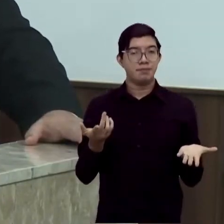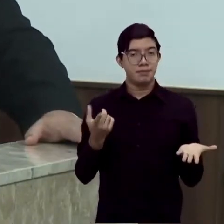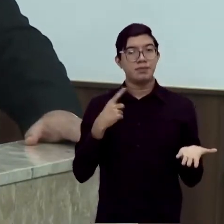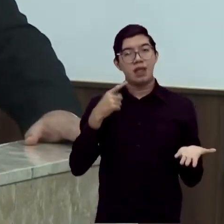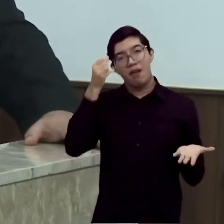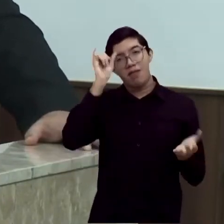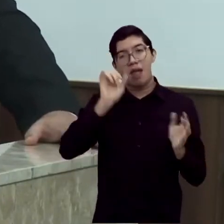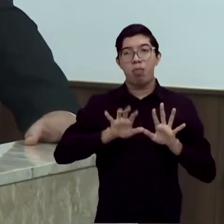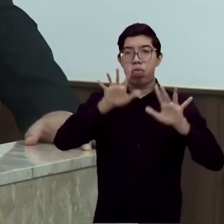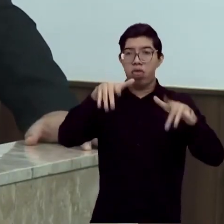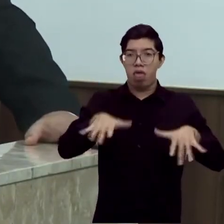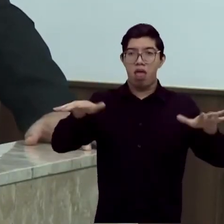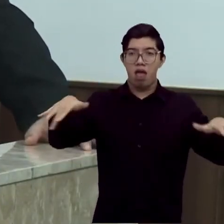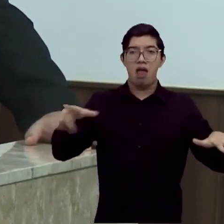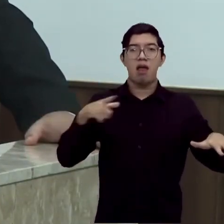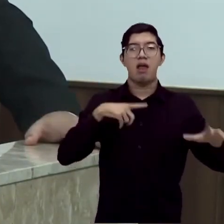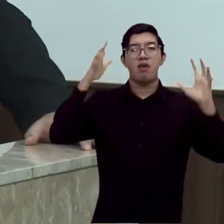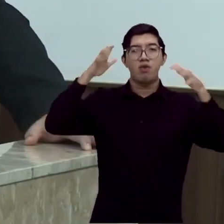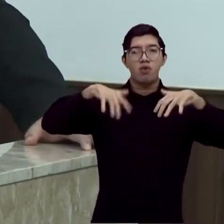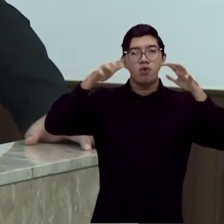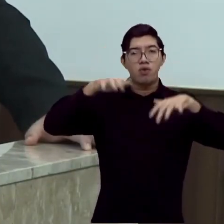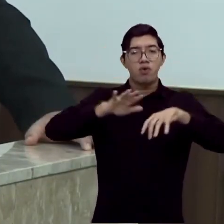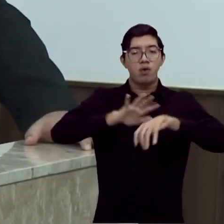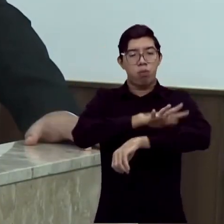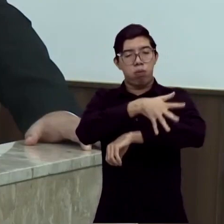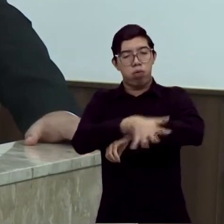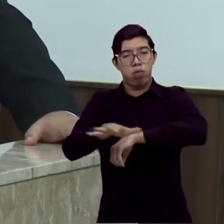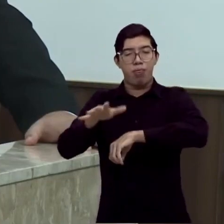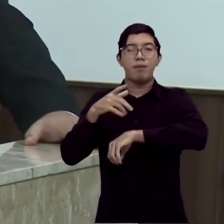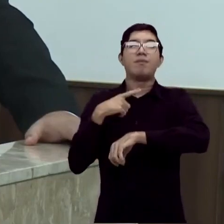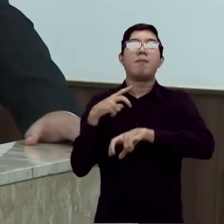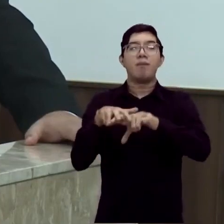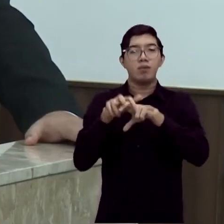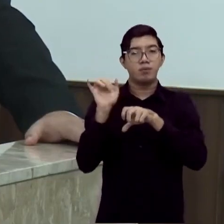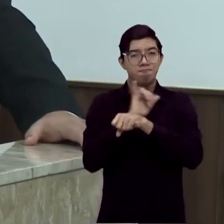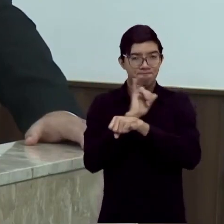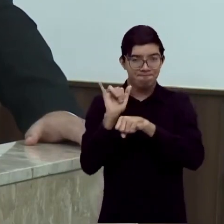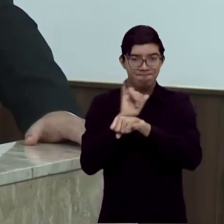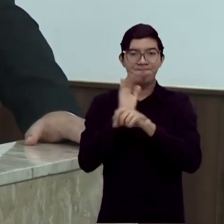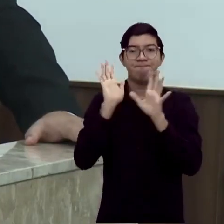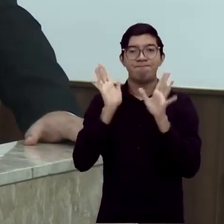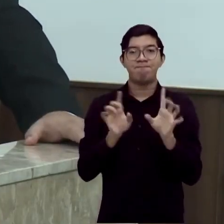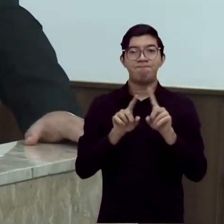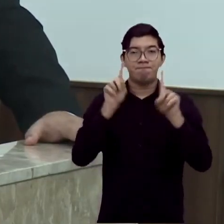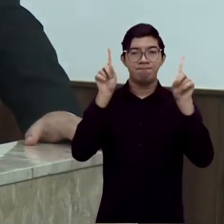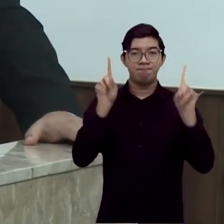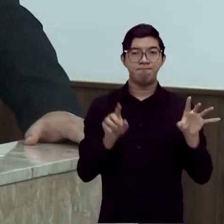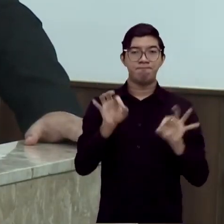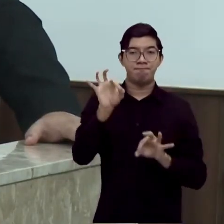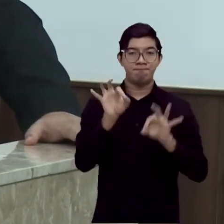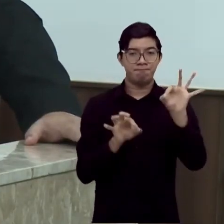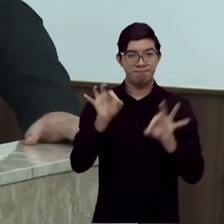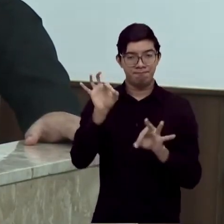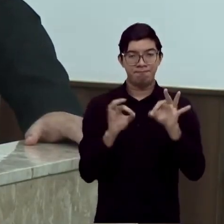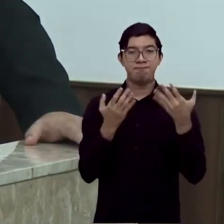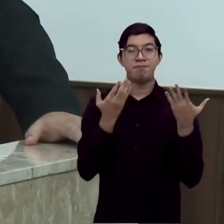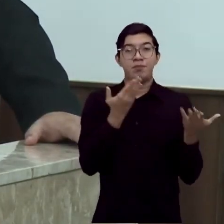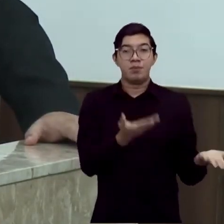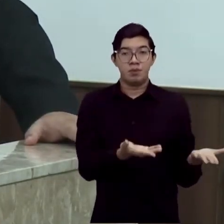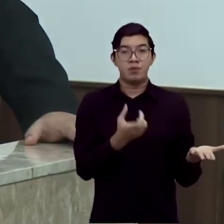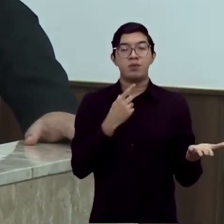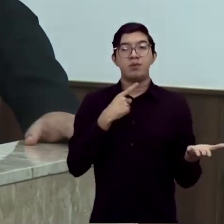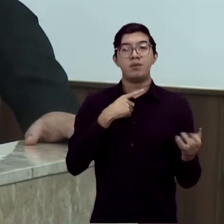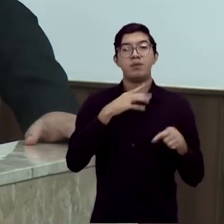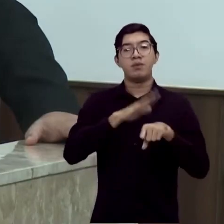neste plano que já está sendo executado aí para evitar os transtornos causados